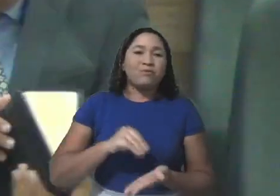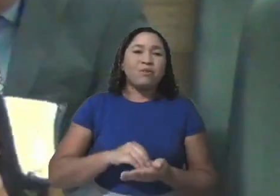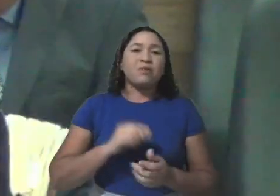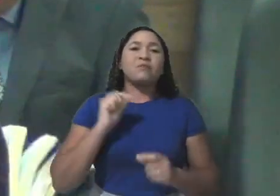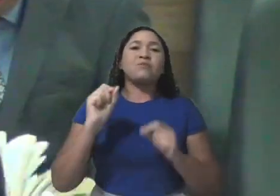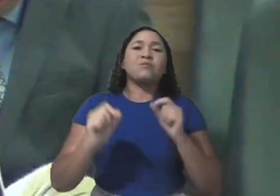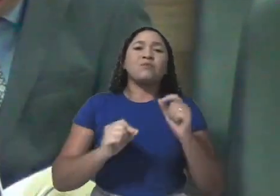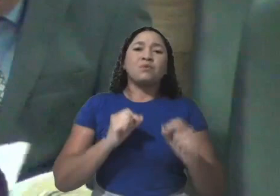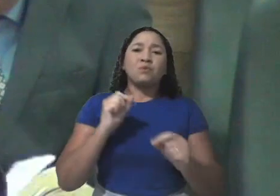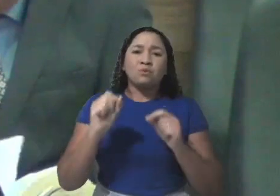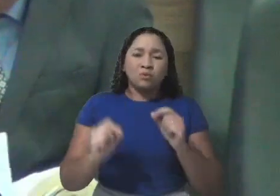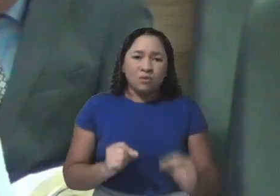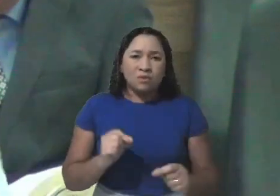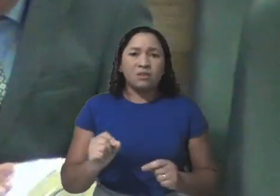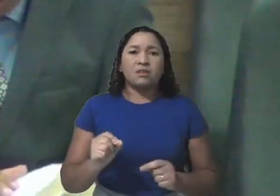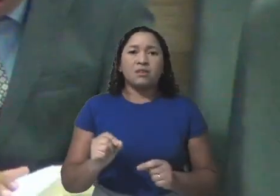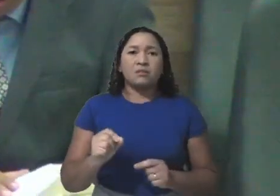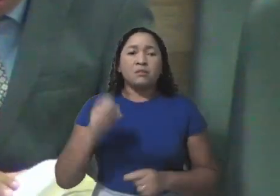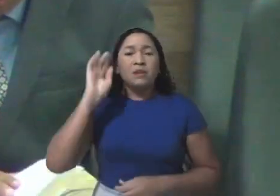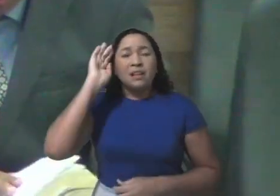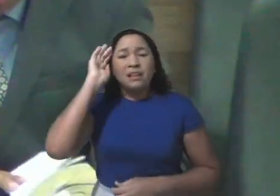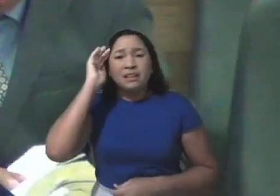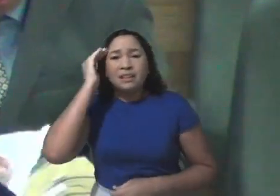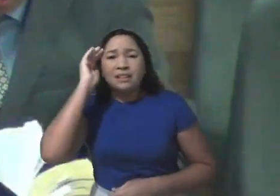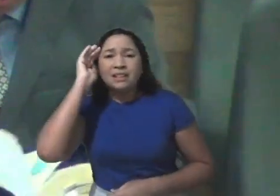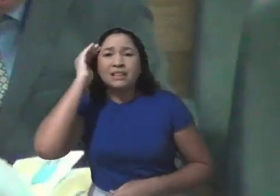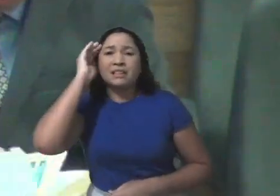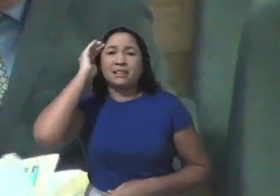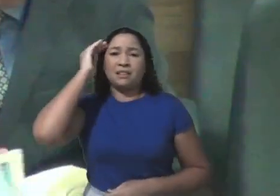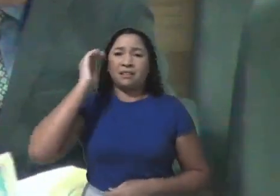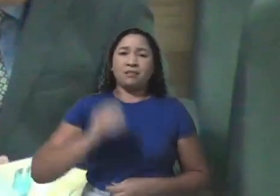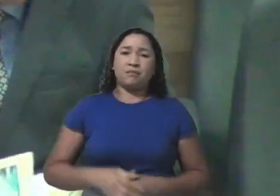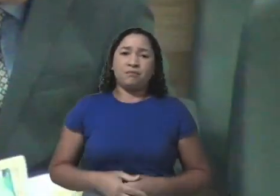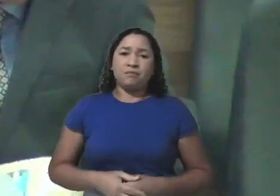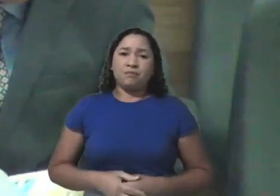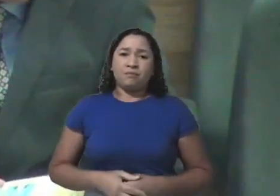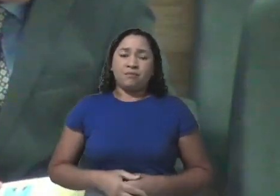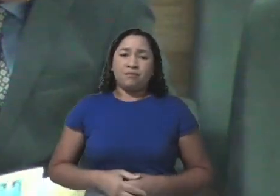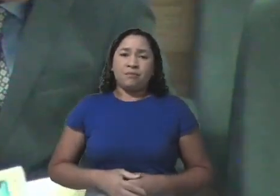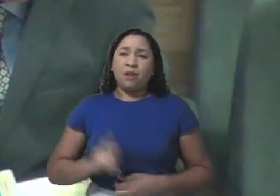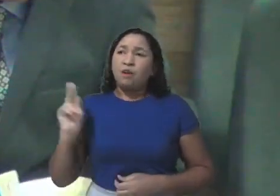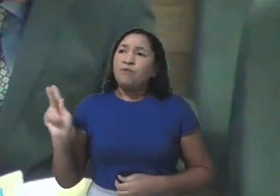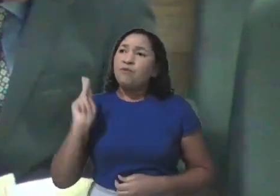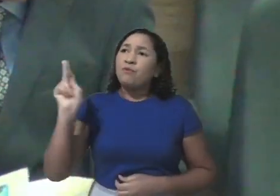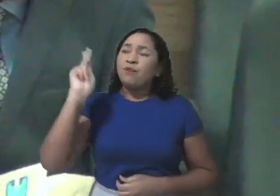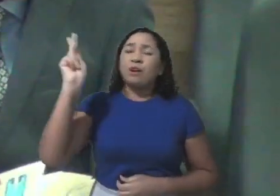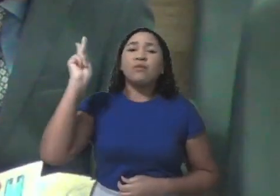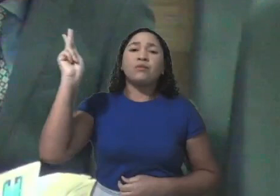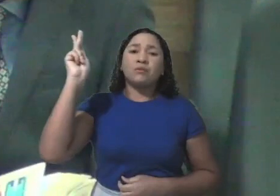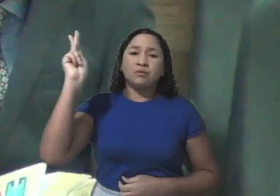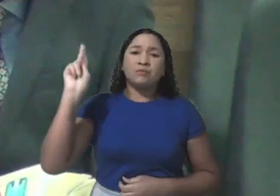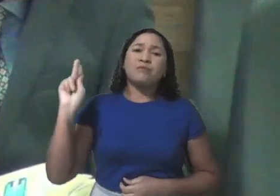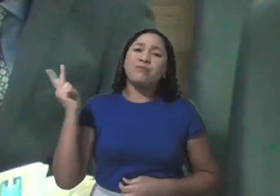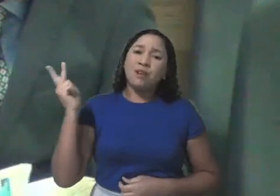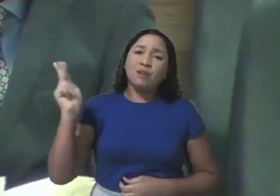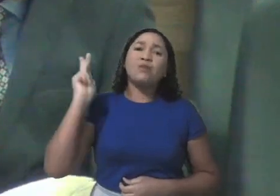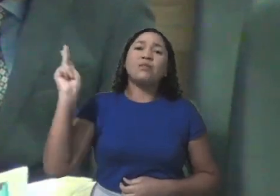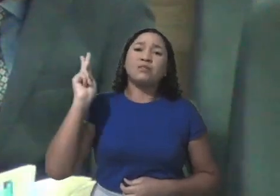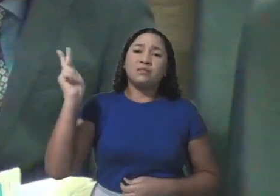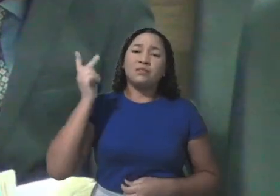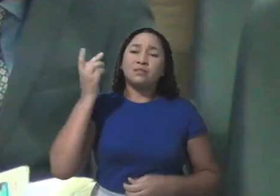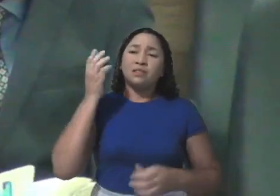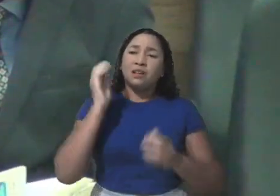por uma supervalorização do louvor nos cultos, por uma falta de interesse